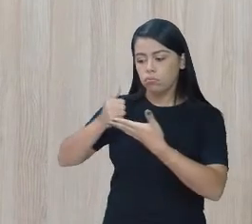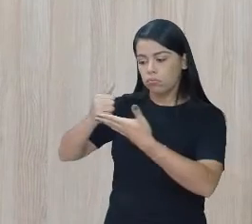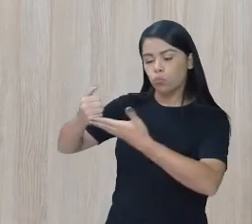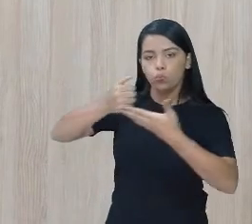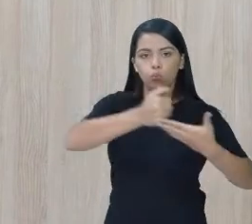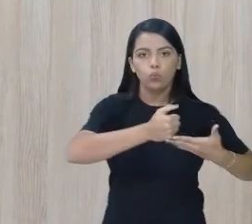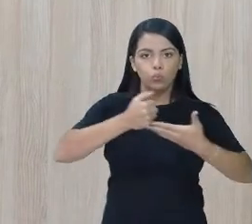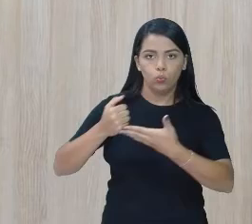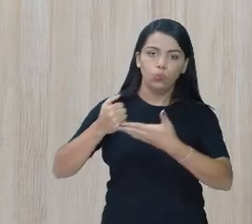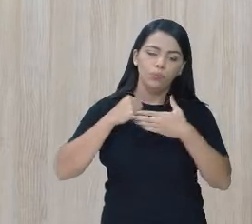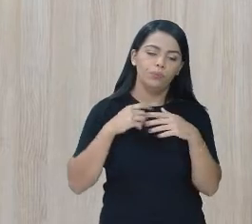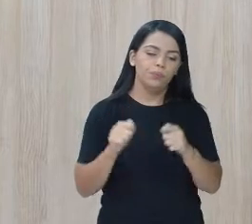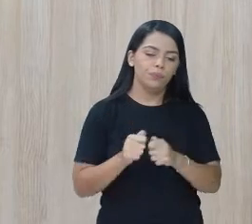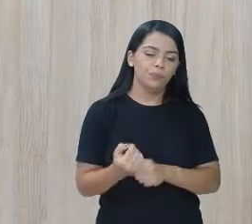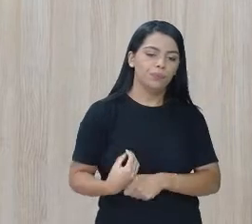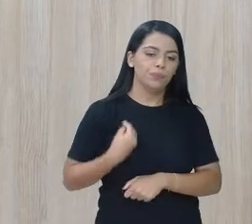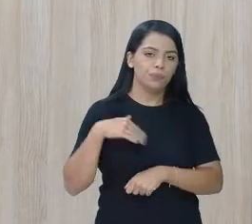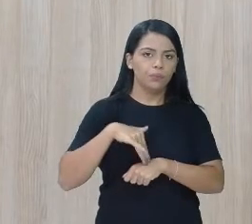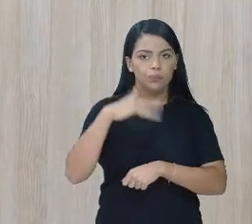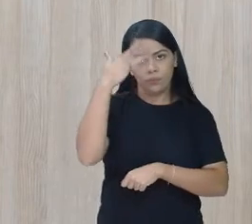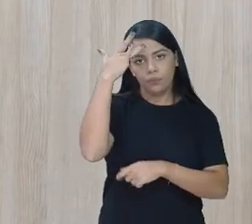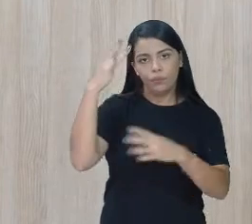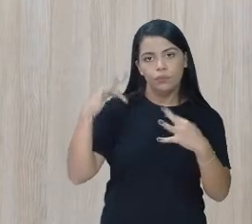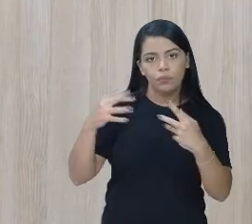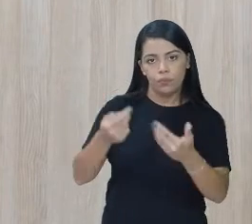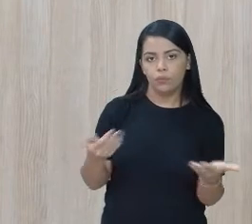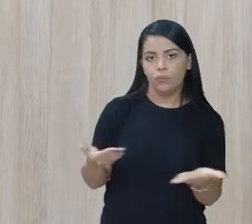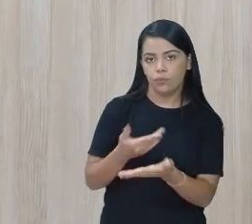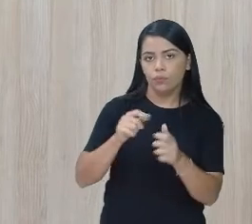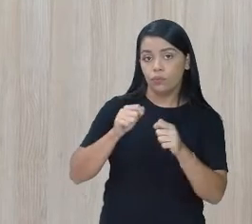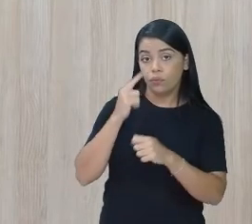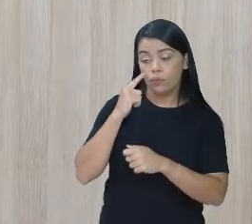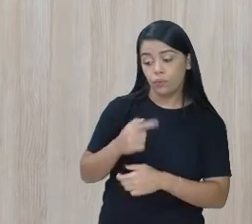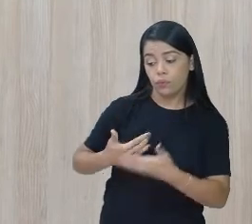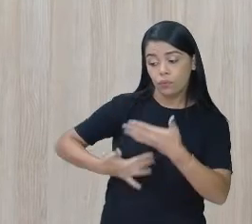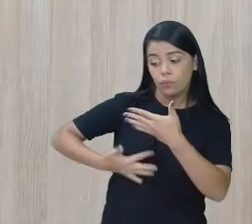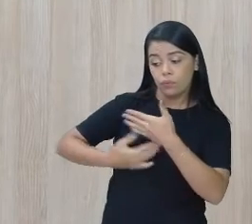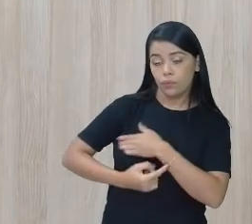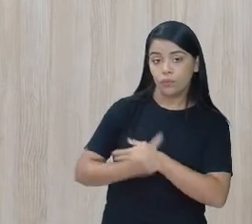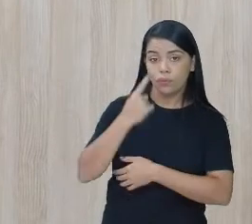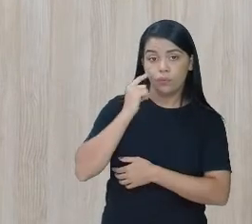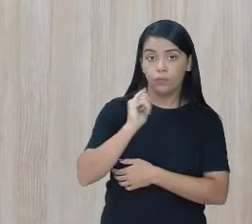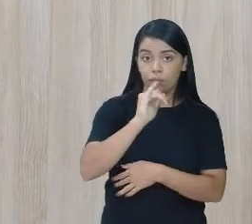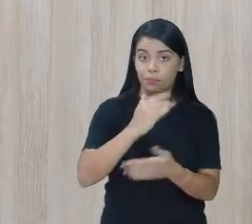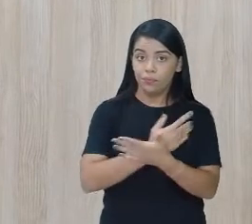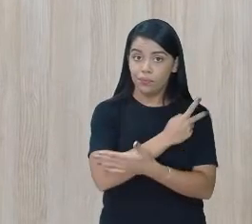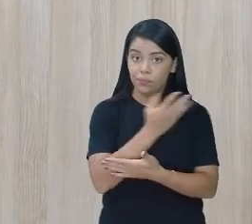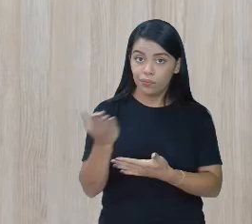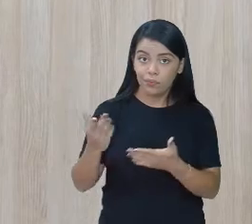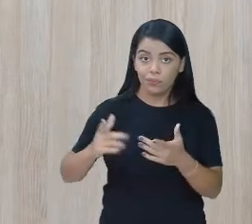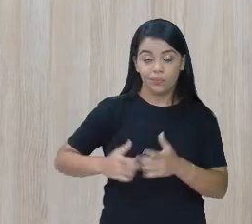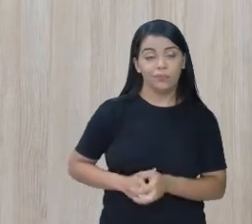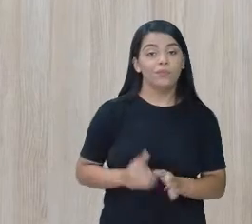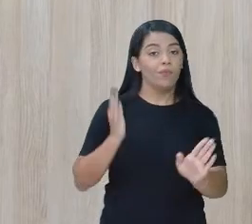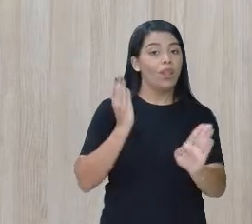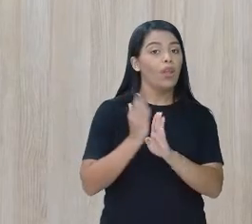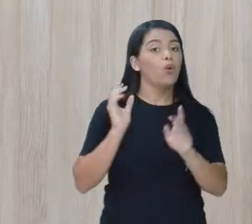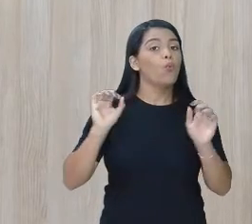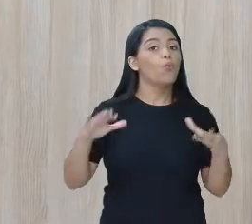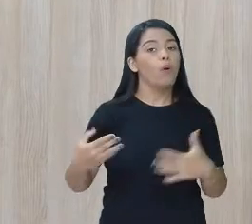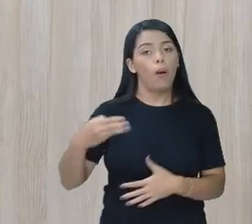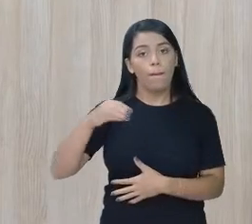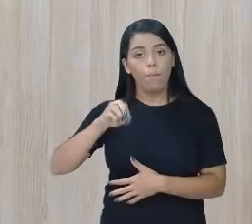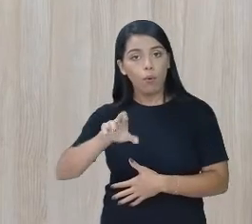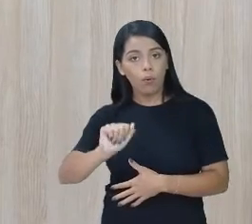fácil para todo mundo. Vou dar uma passadinha lá no chat, ver se alguém adivinhou qual era a moral da história. E aí,